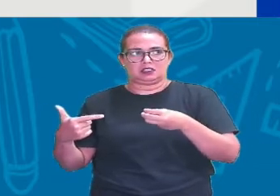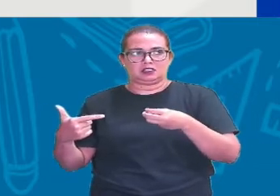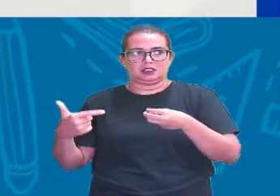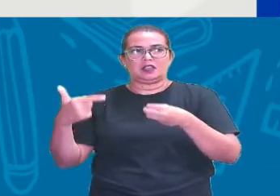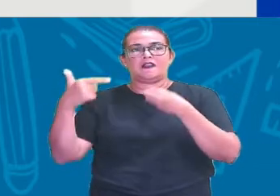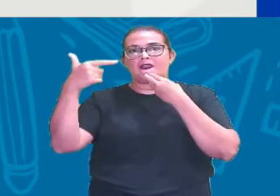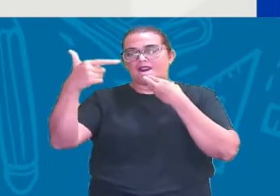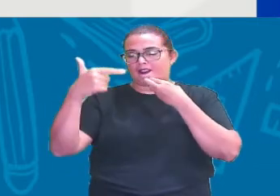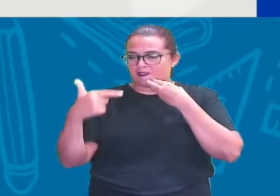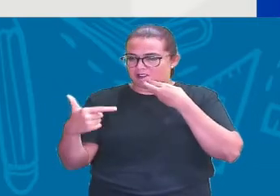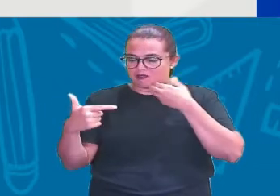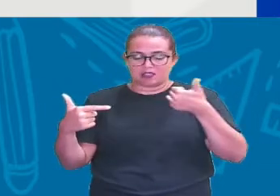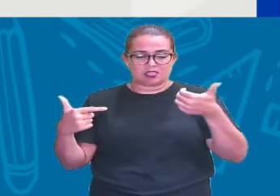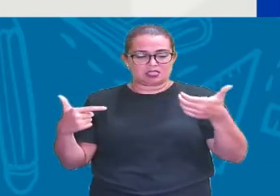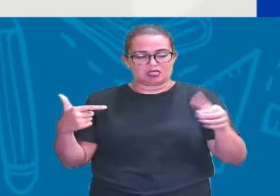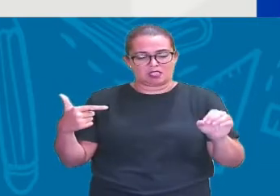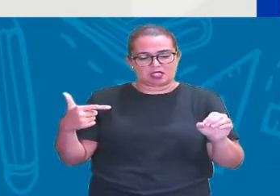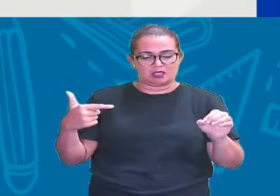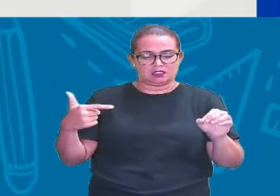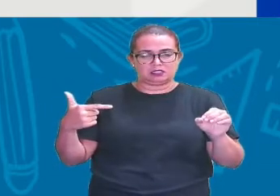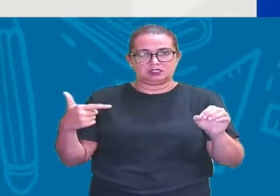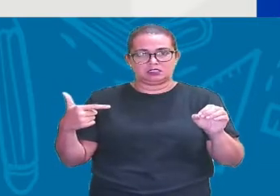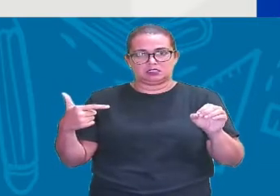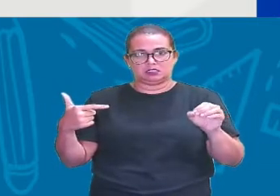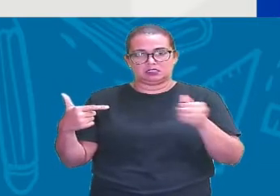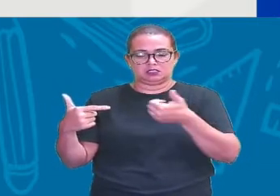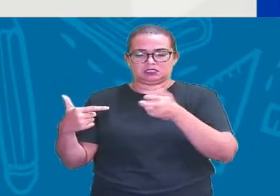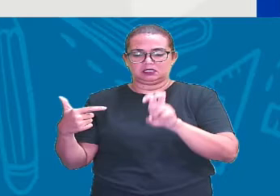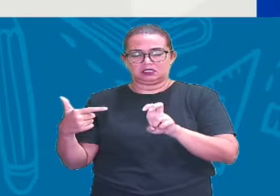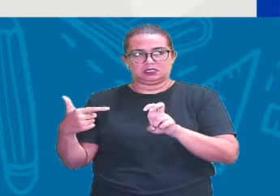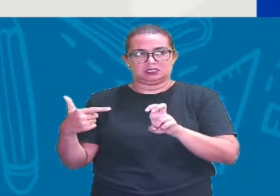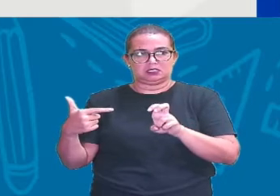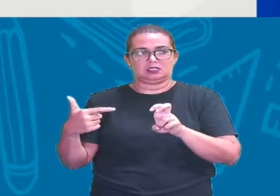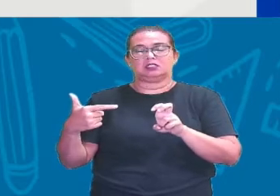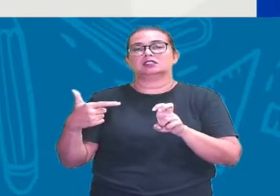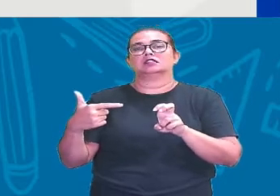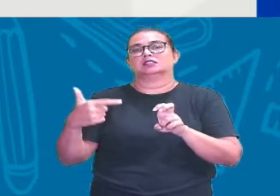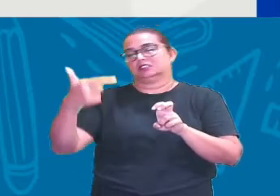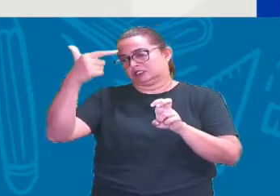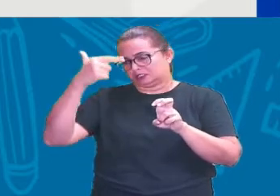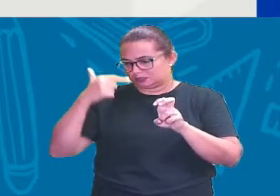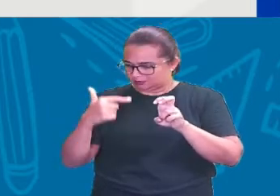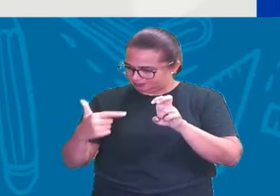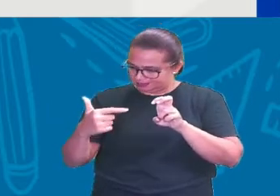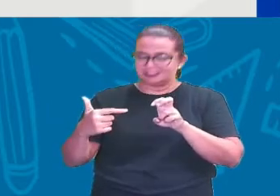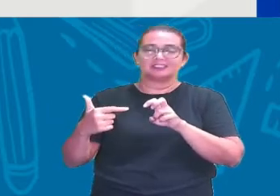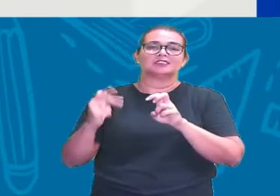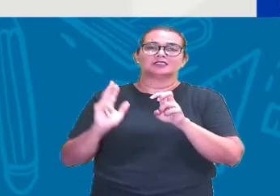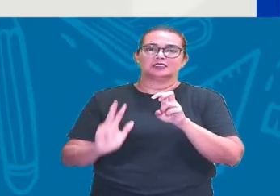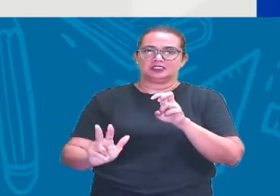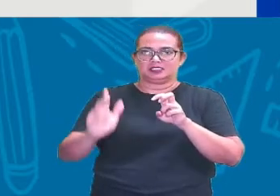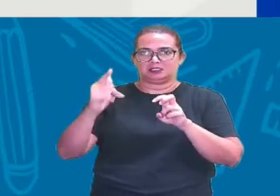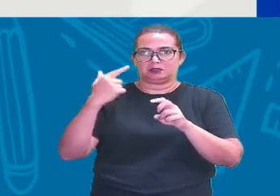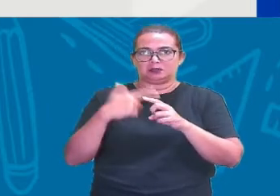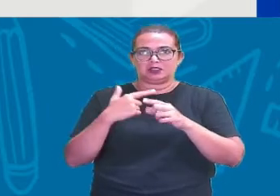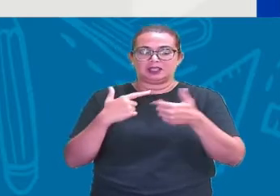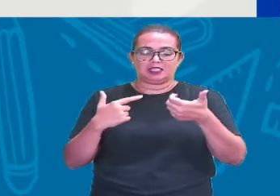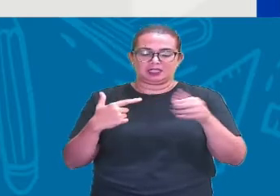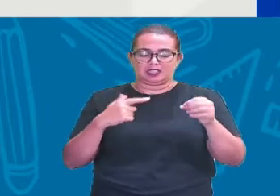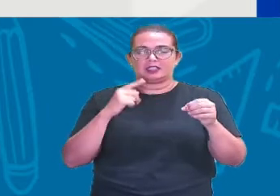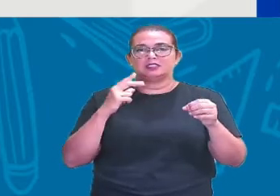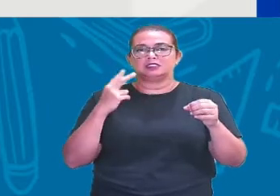por 2, 10. 30 dividido por 2, 15. Continuo dividindo por 2, porque o 10 é